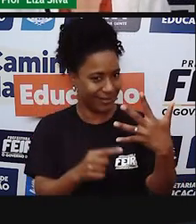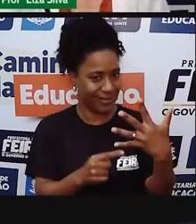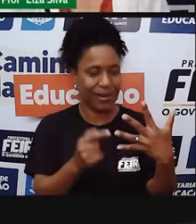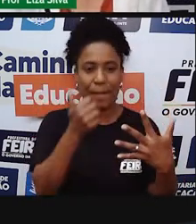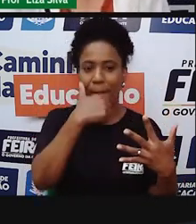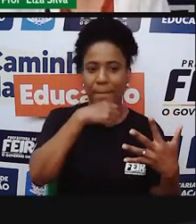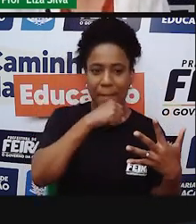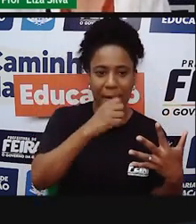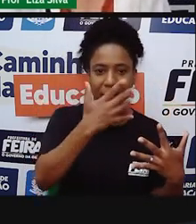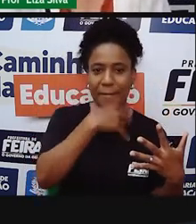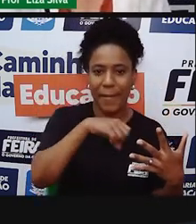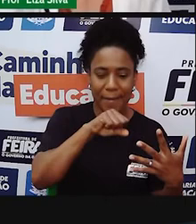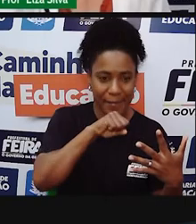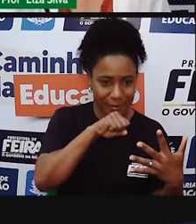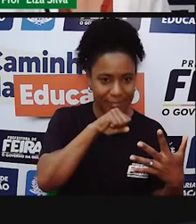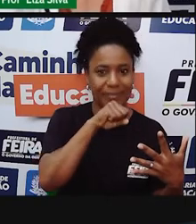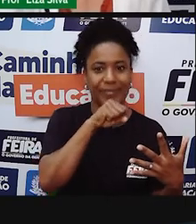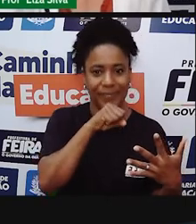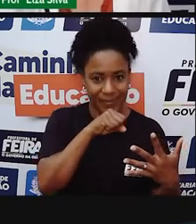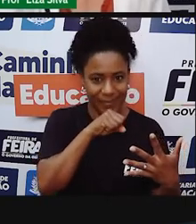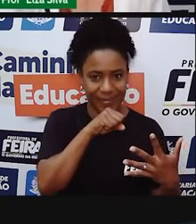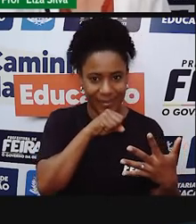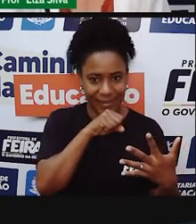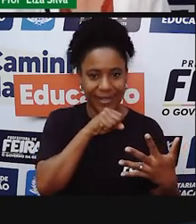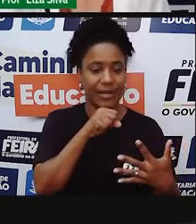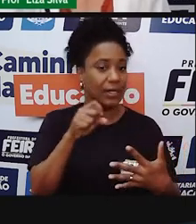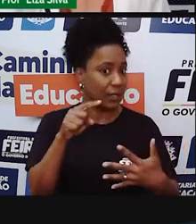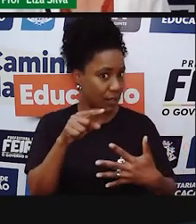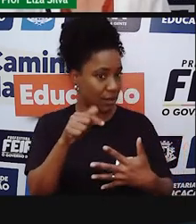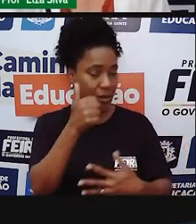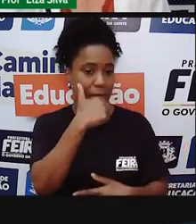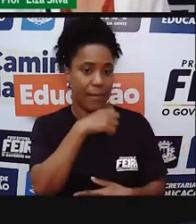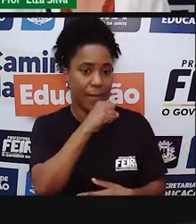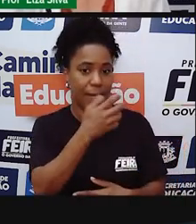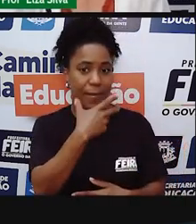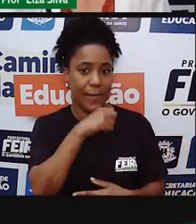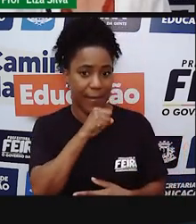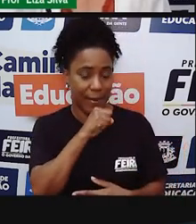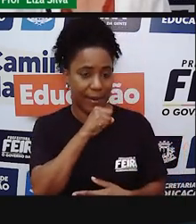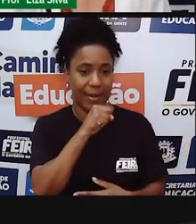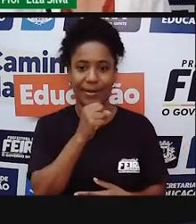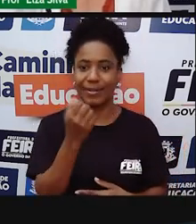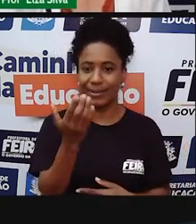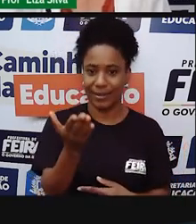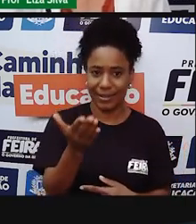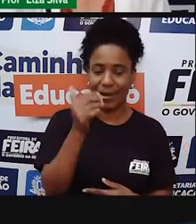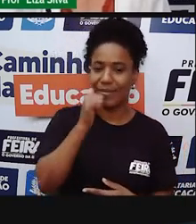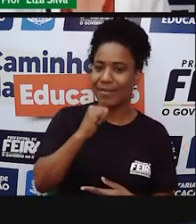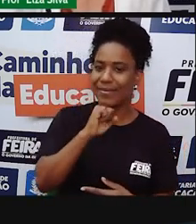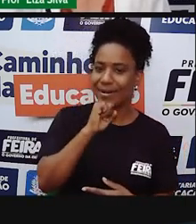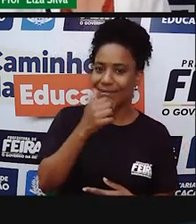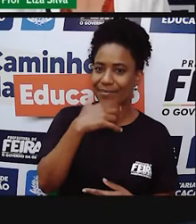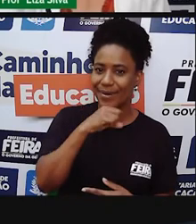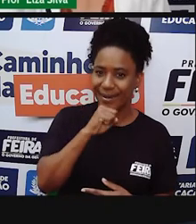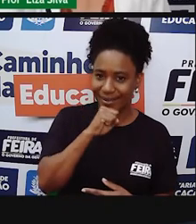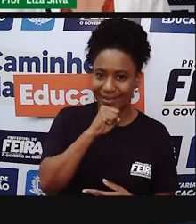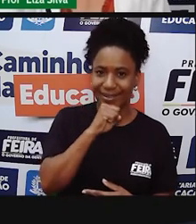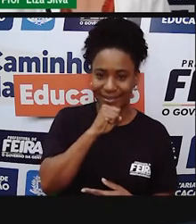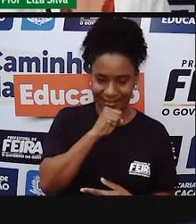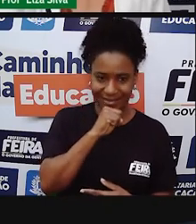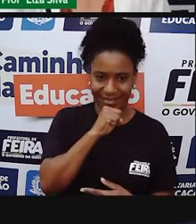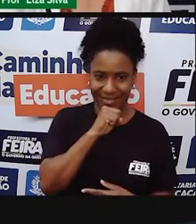os parents, são William, father, Samantha,